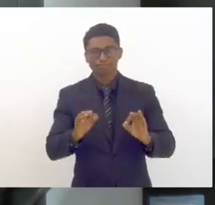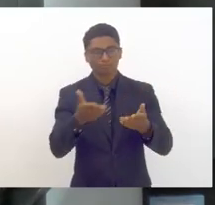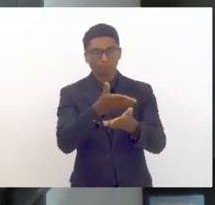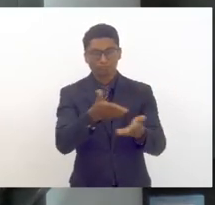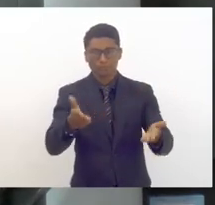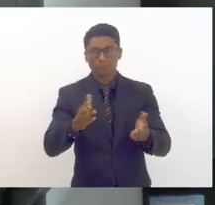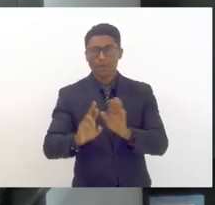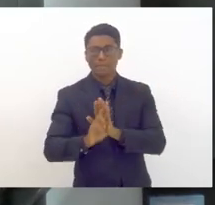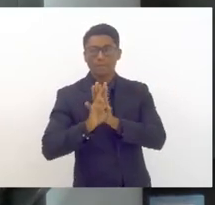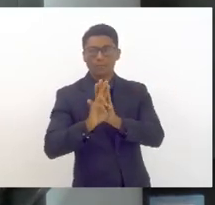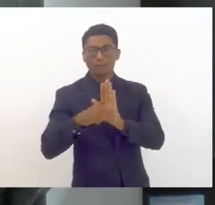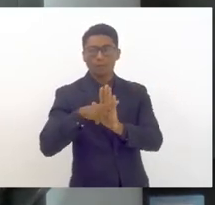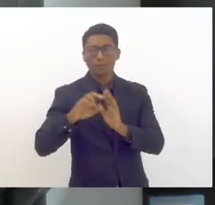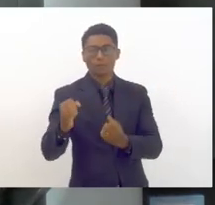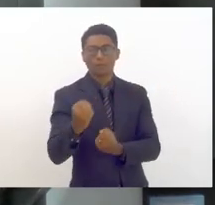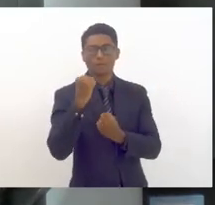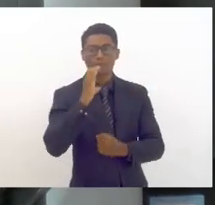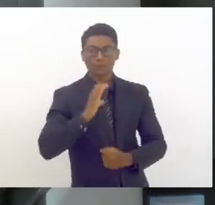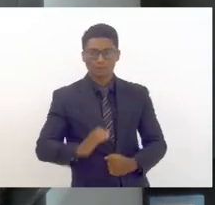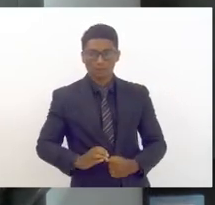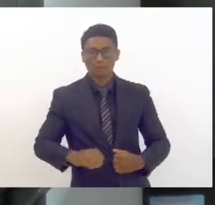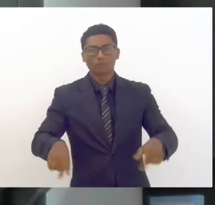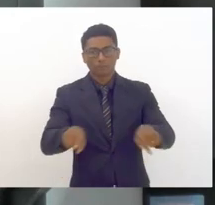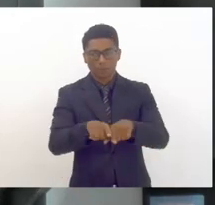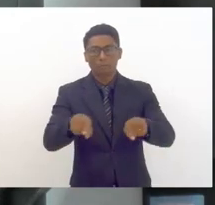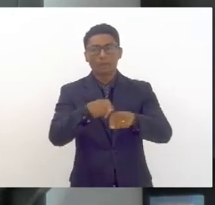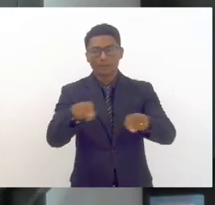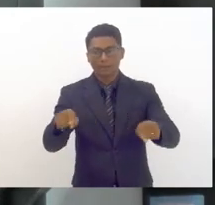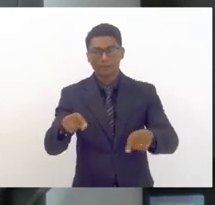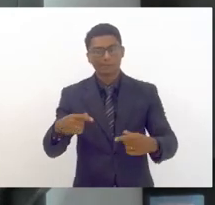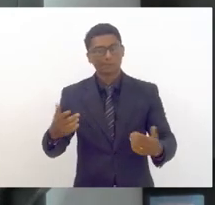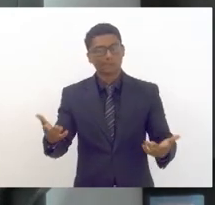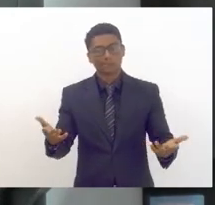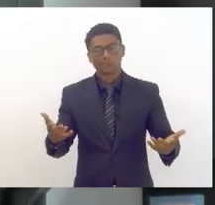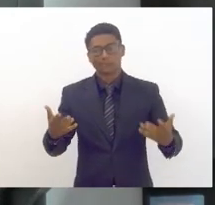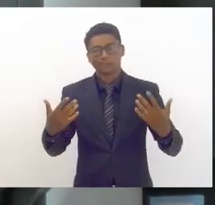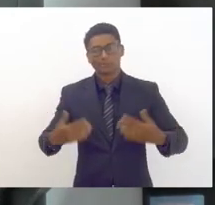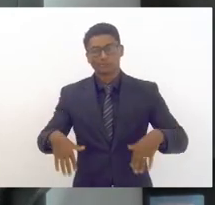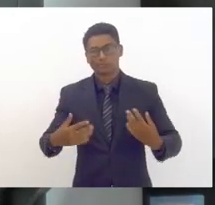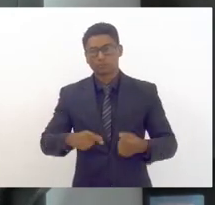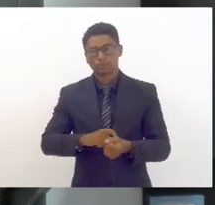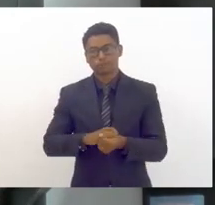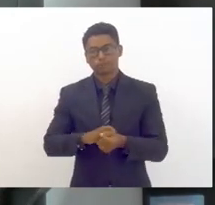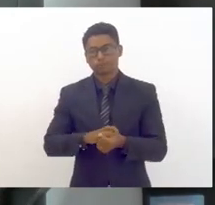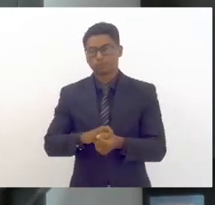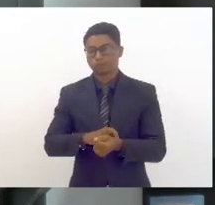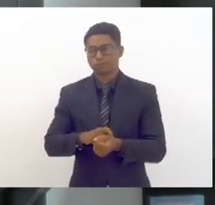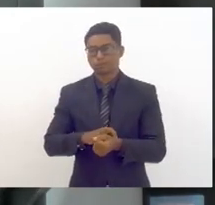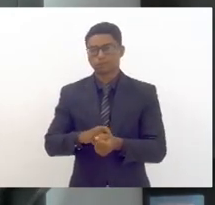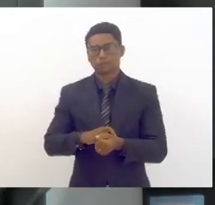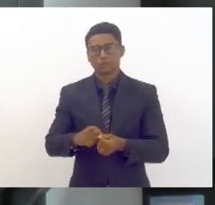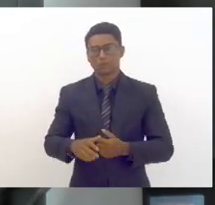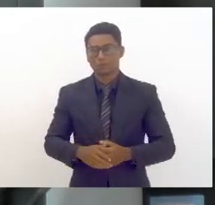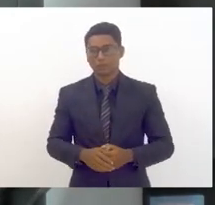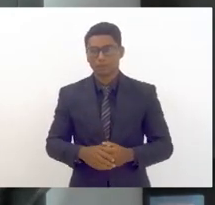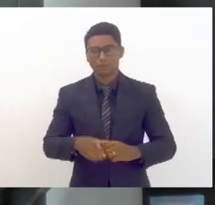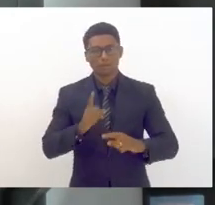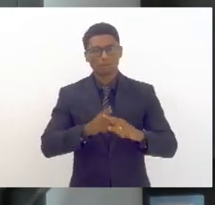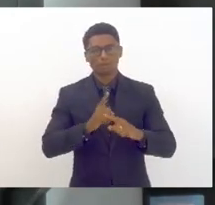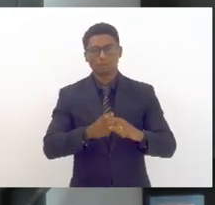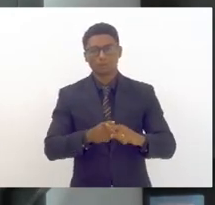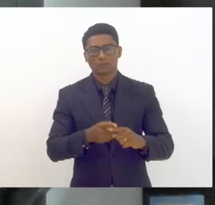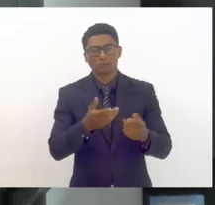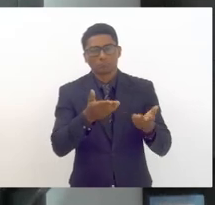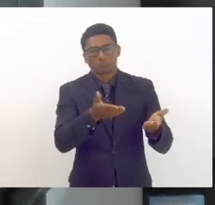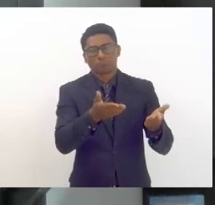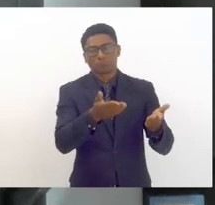defesas civis também vão sair daqui frustrados, não é? Com o que nos foi trazido